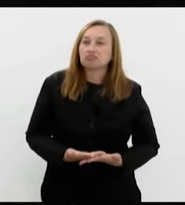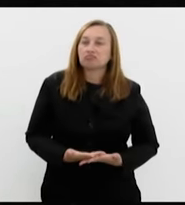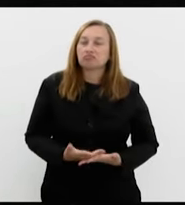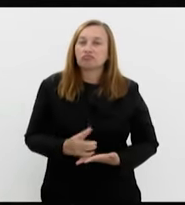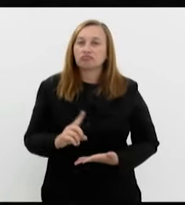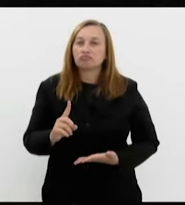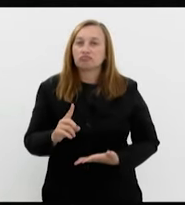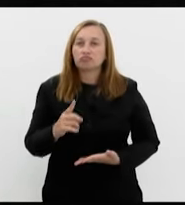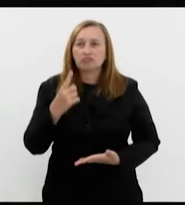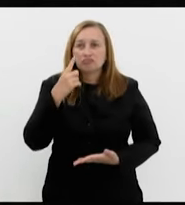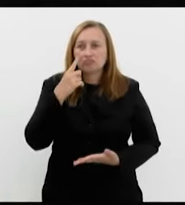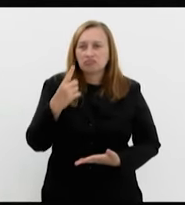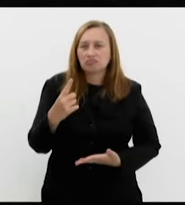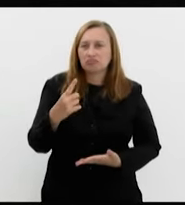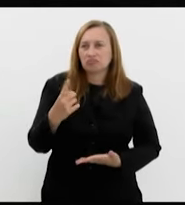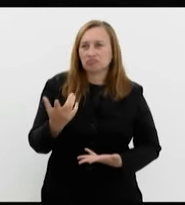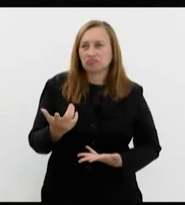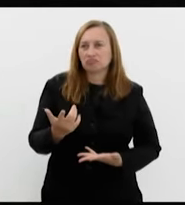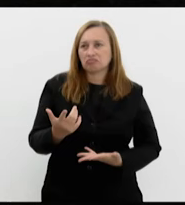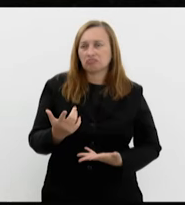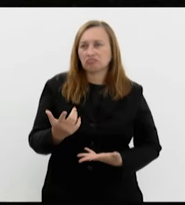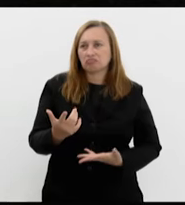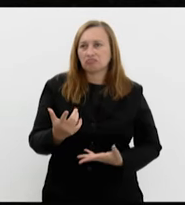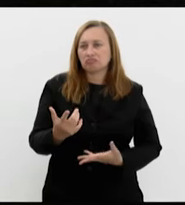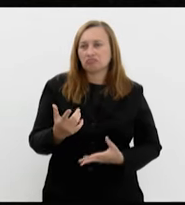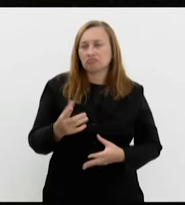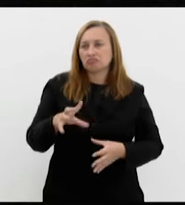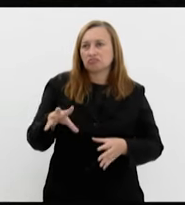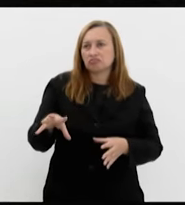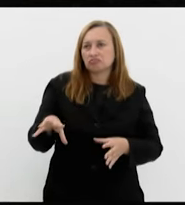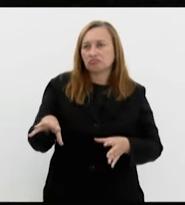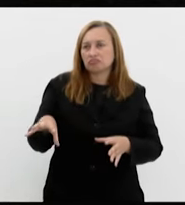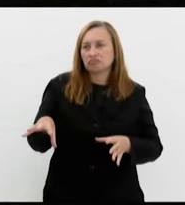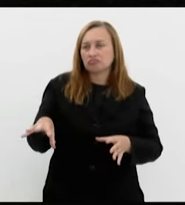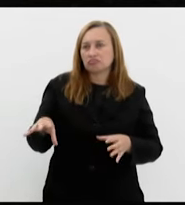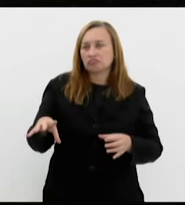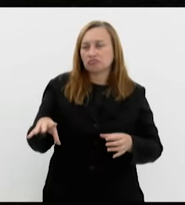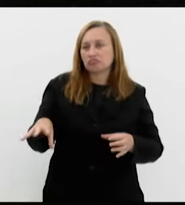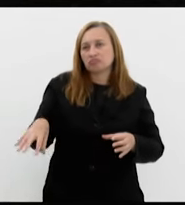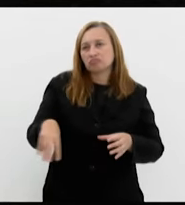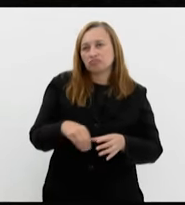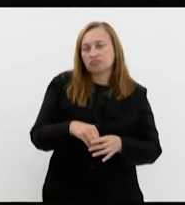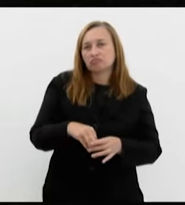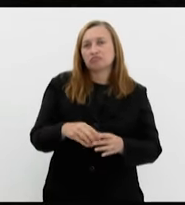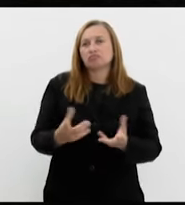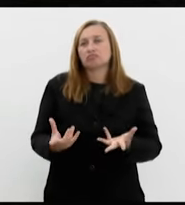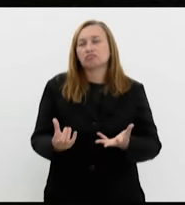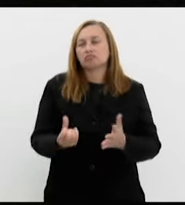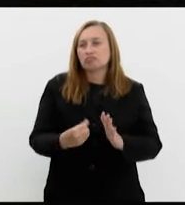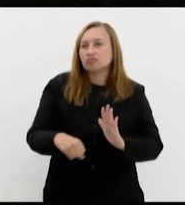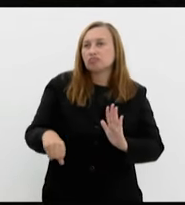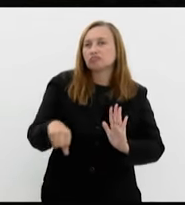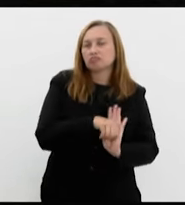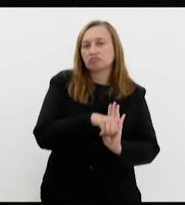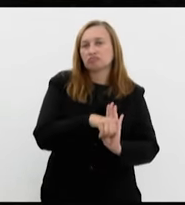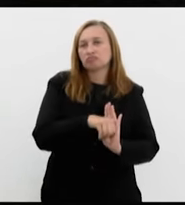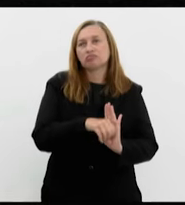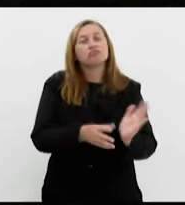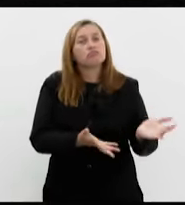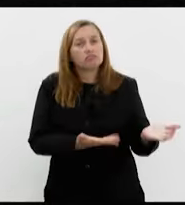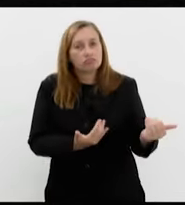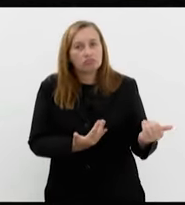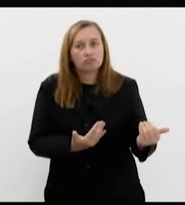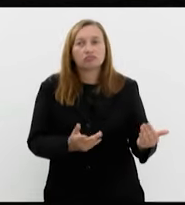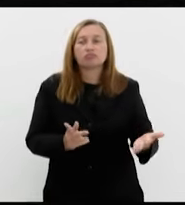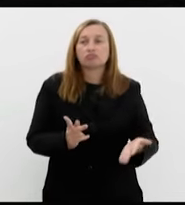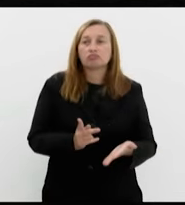prevêem qualquer tipo de reinserção social daqueles ou daquelas que, porventura, cometeram um ato infracional. Mas é